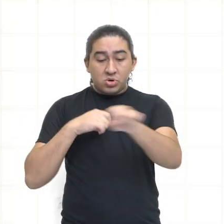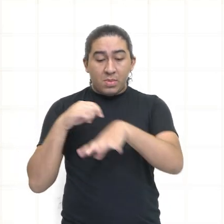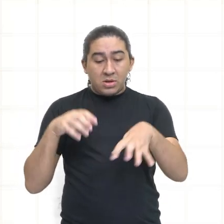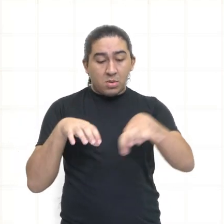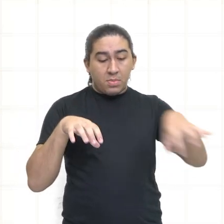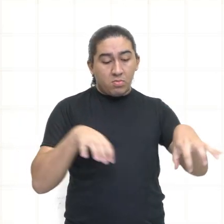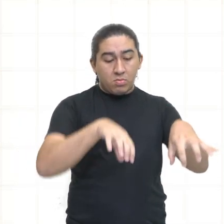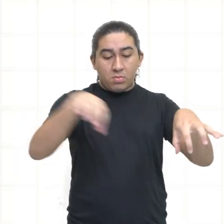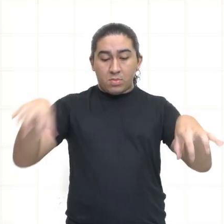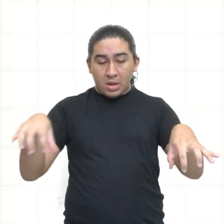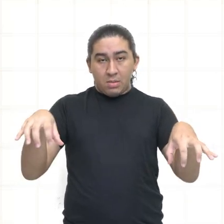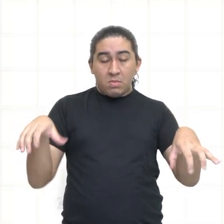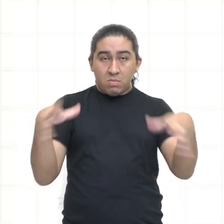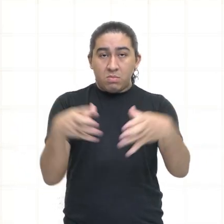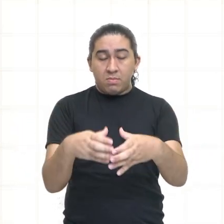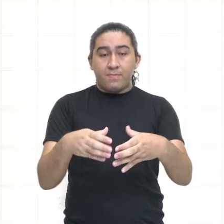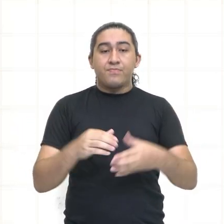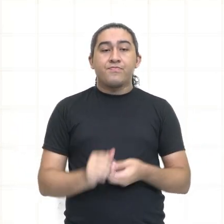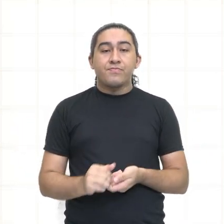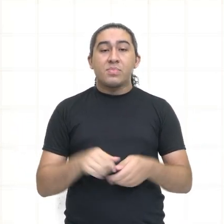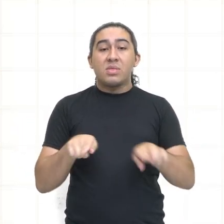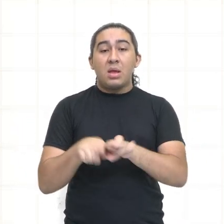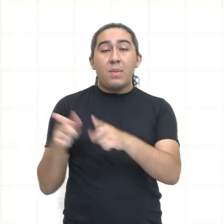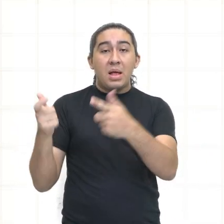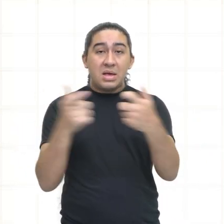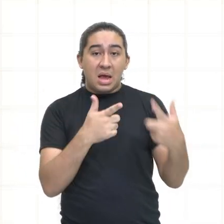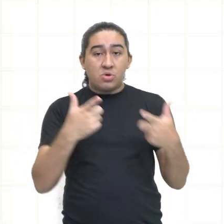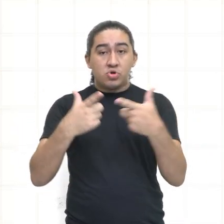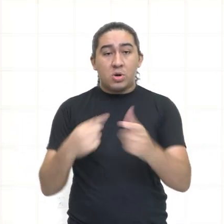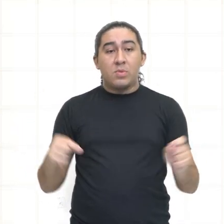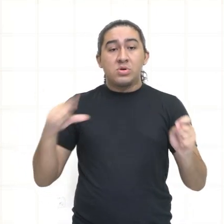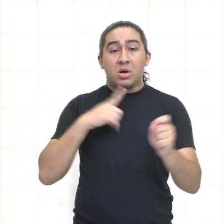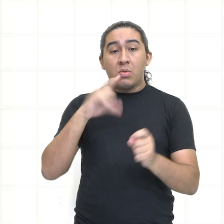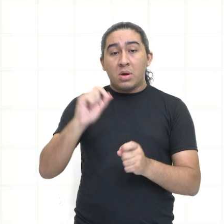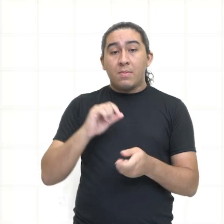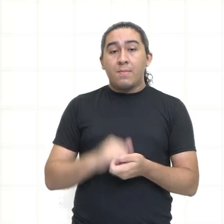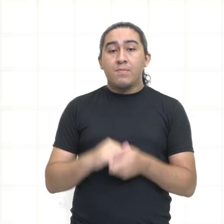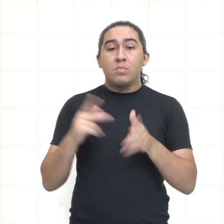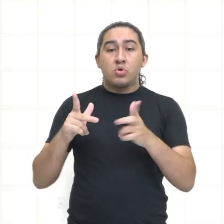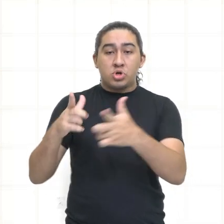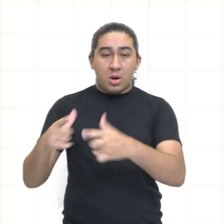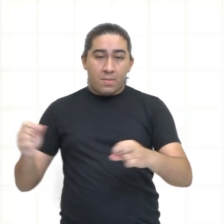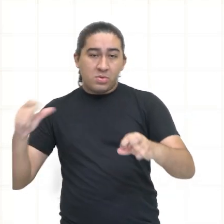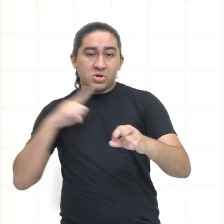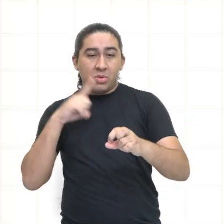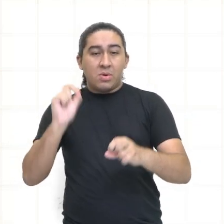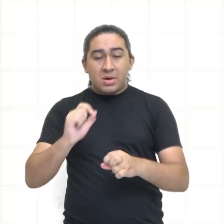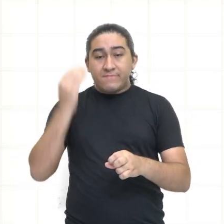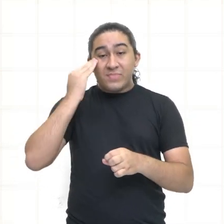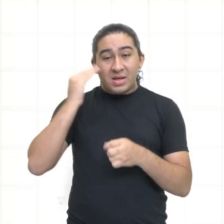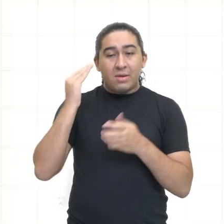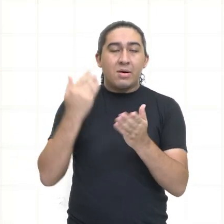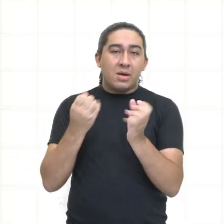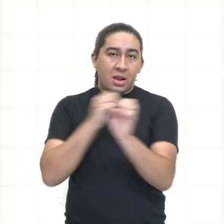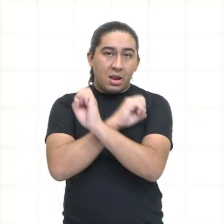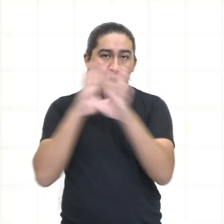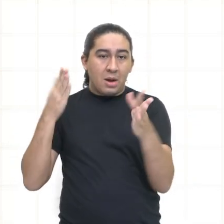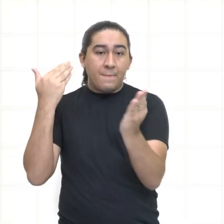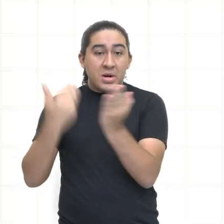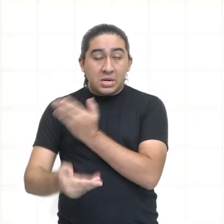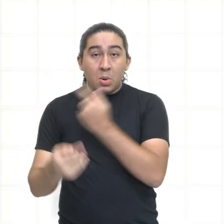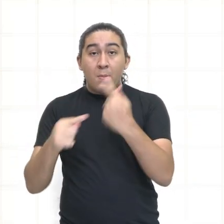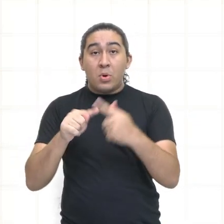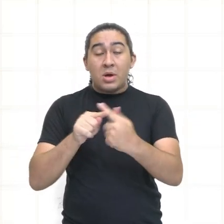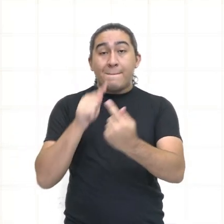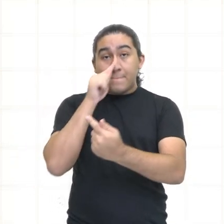Vamos observar a guerra contra o Japão, em que há a rendição incondicional do Japão sob alerta de